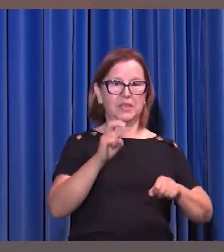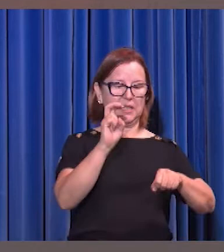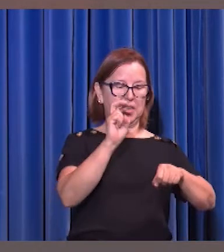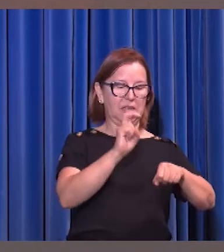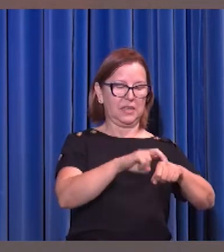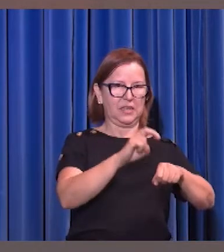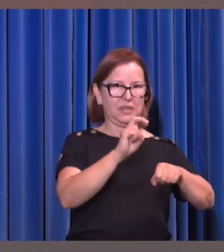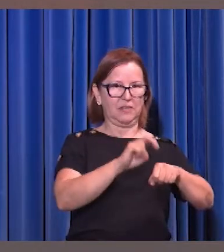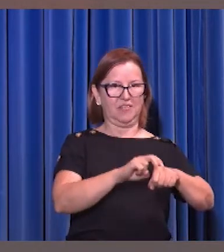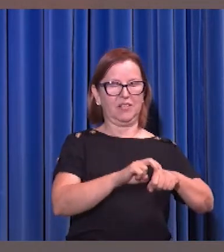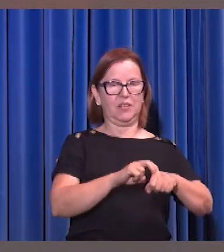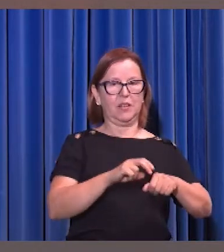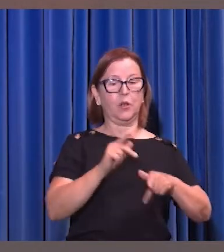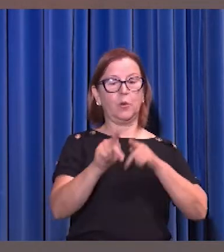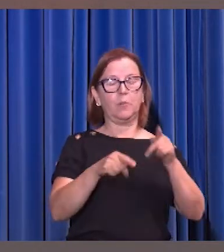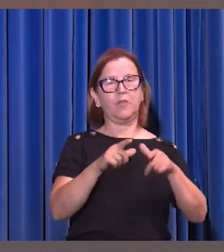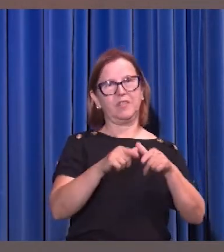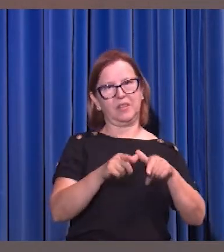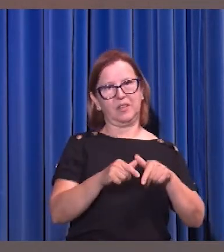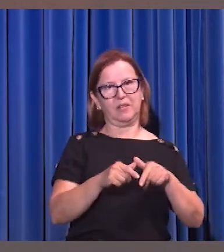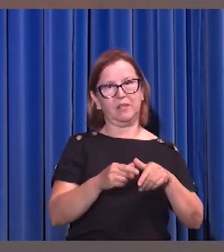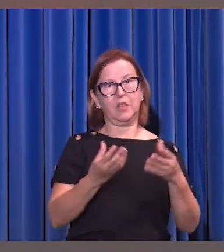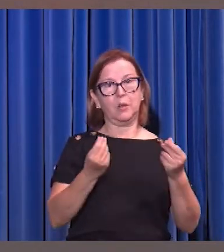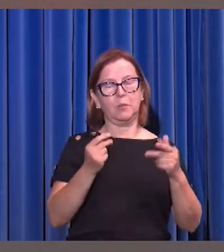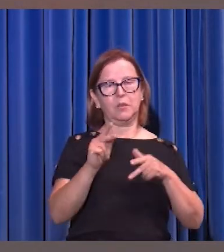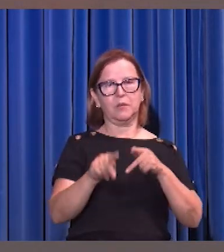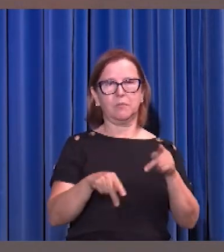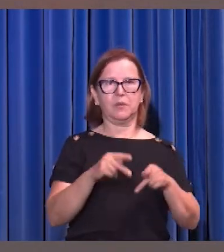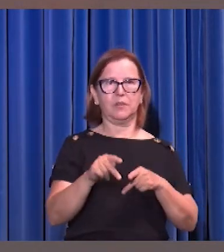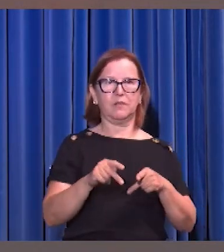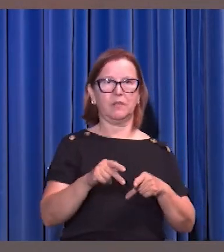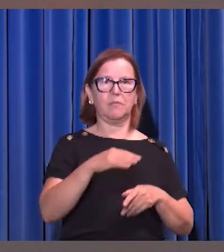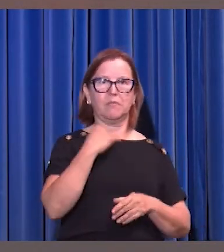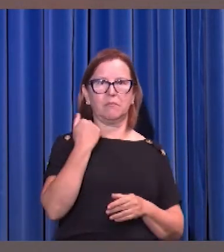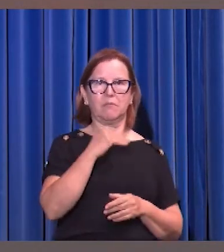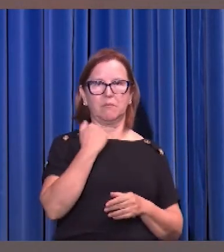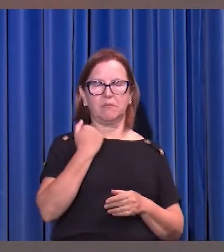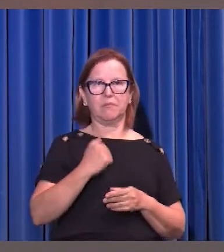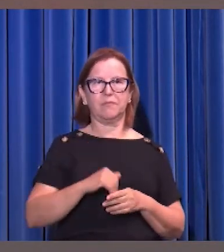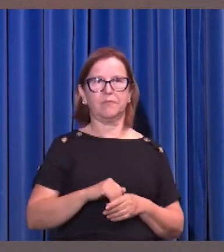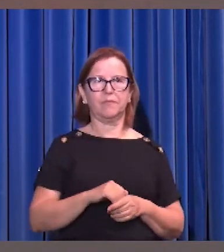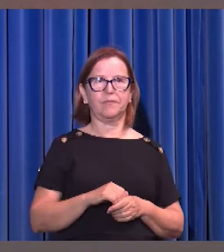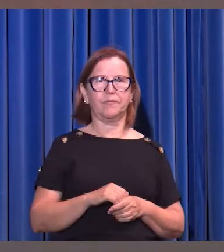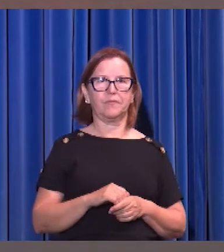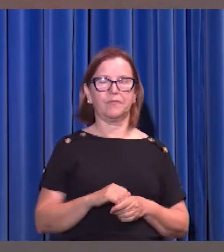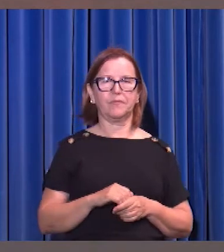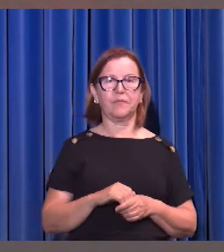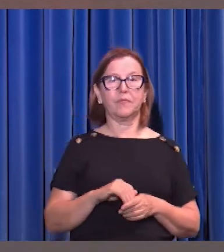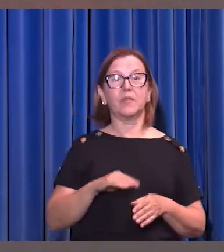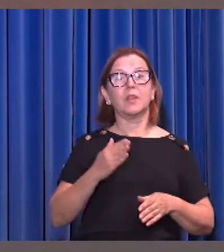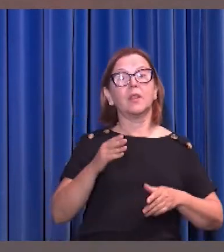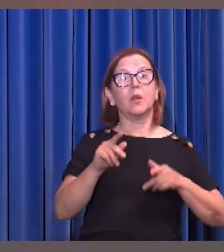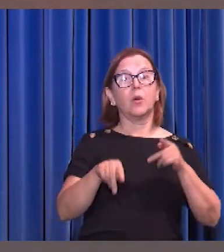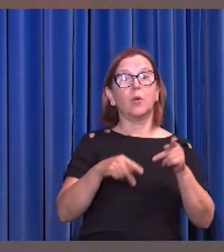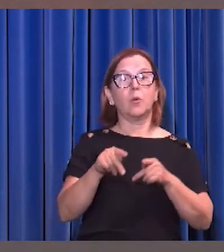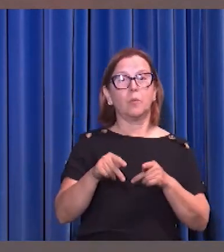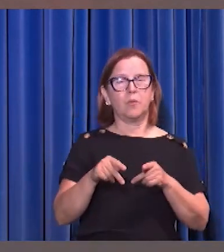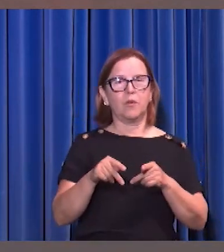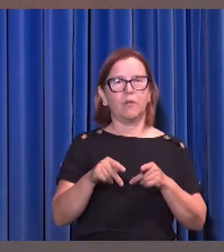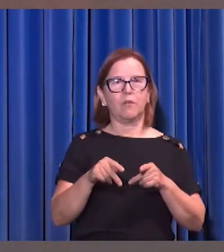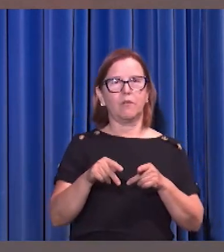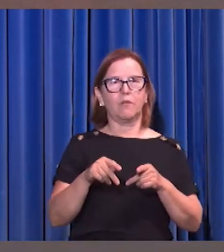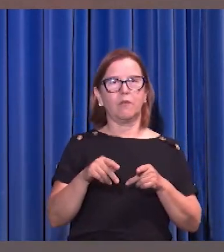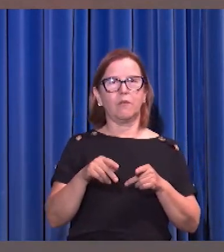povo israelita. E muitas pessoas morreram. E aí o povo veio até